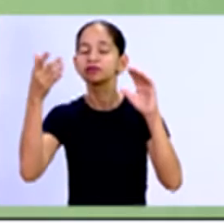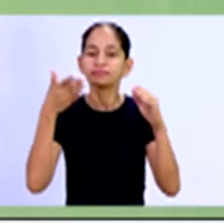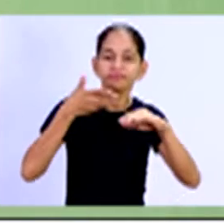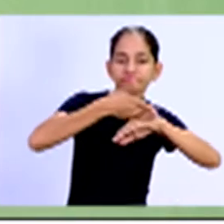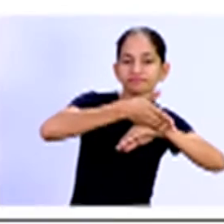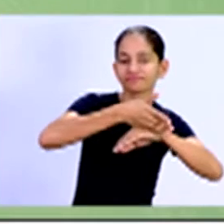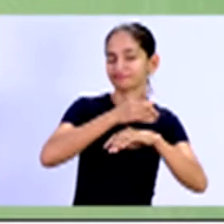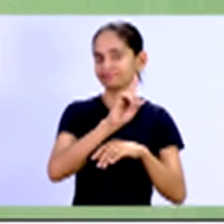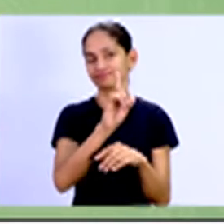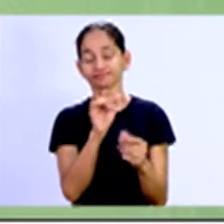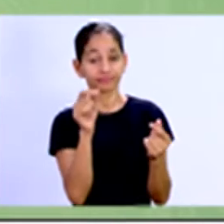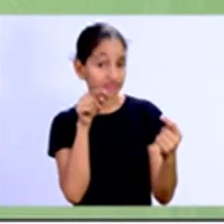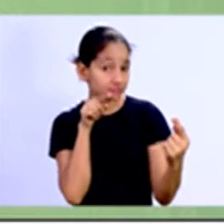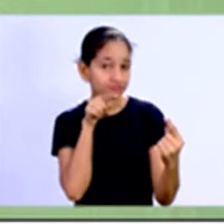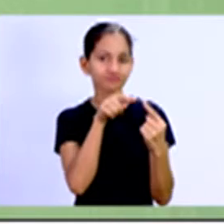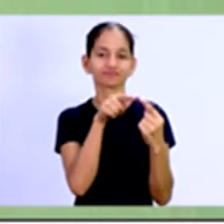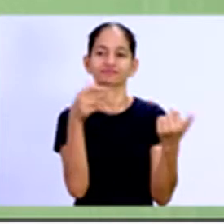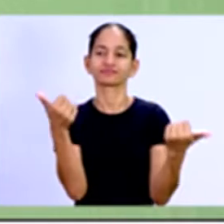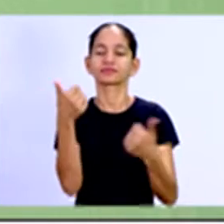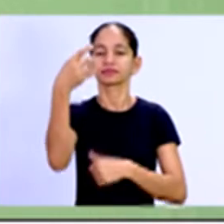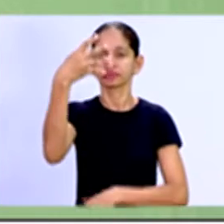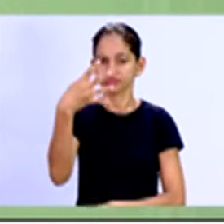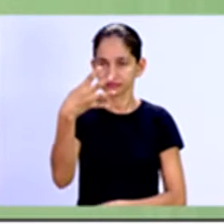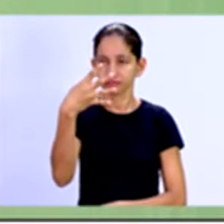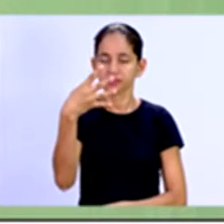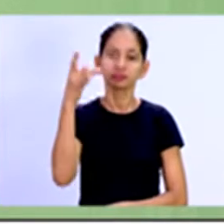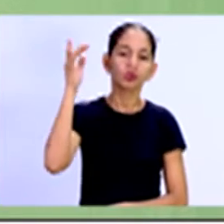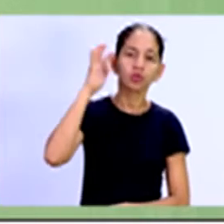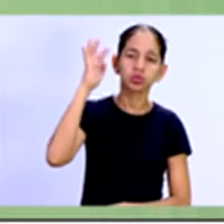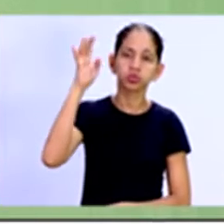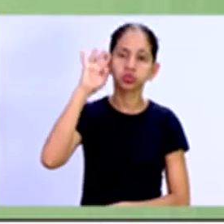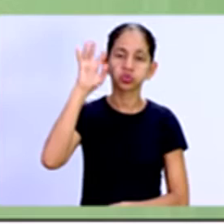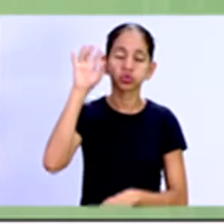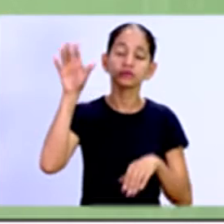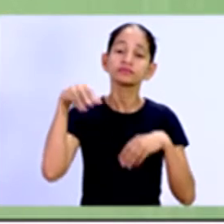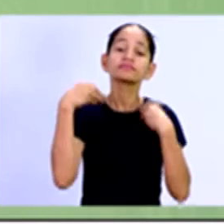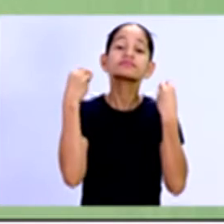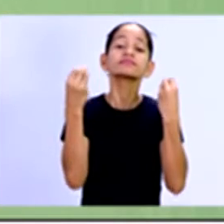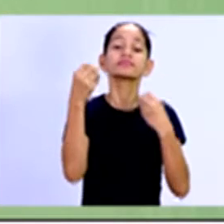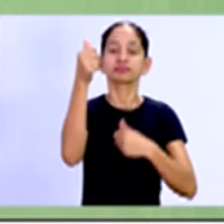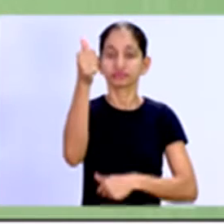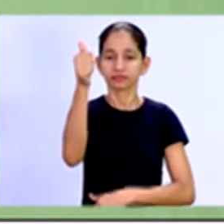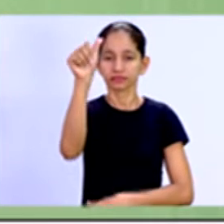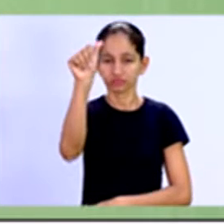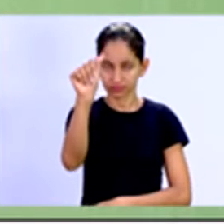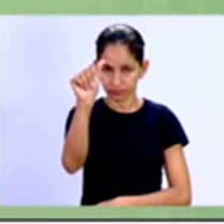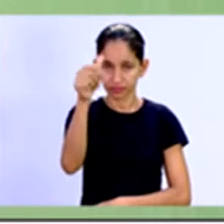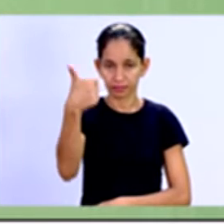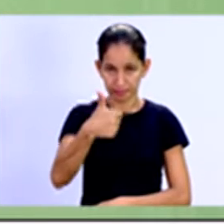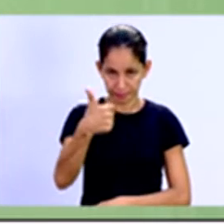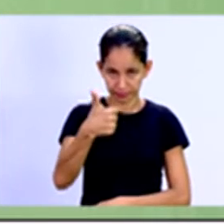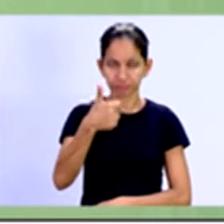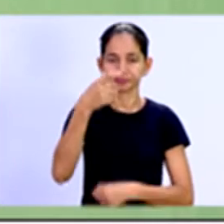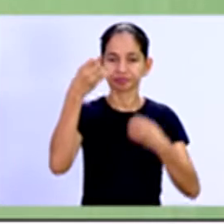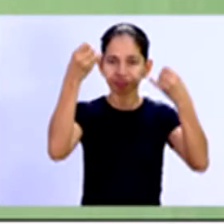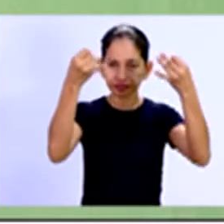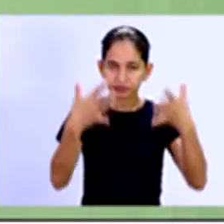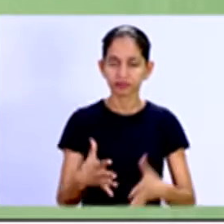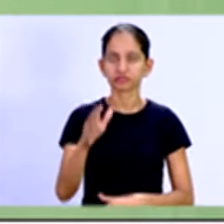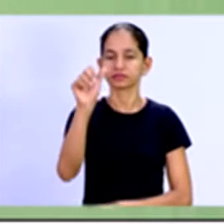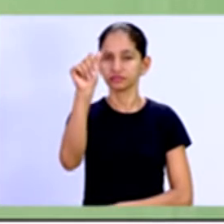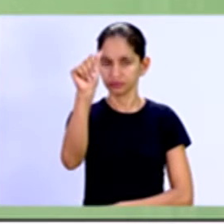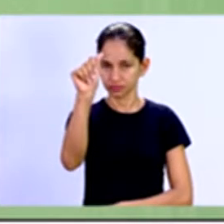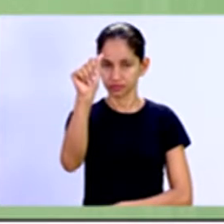nós trouxemos 4 questões para serem refletidas. A primeira questão, né, explique em